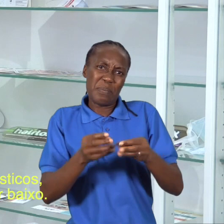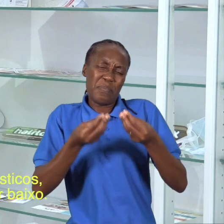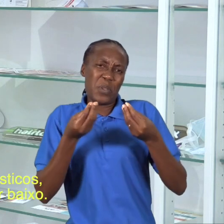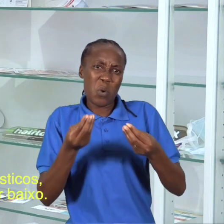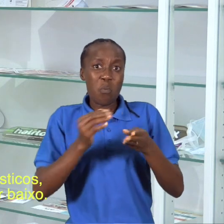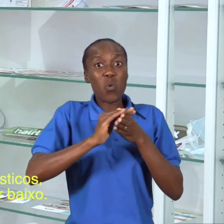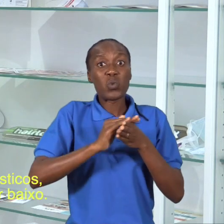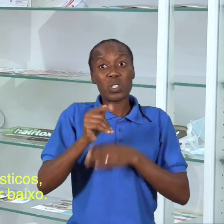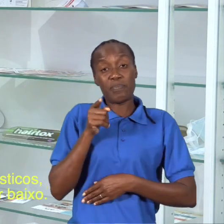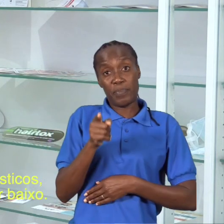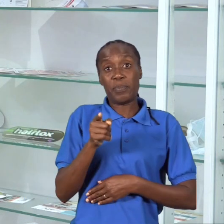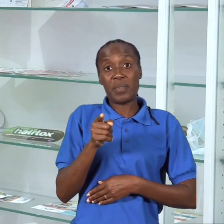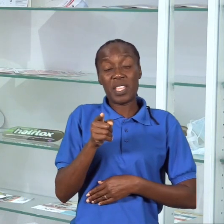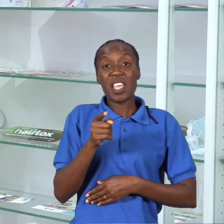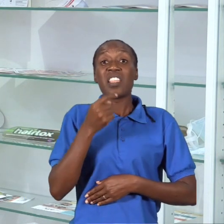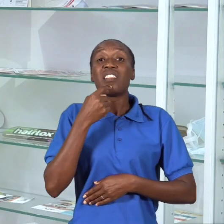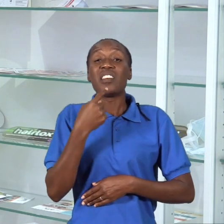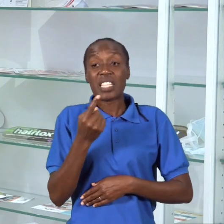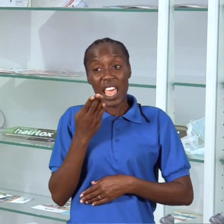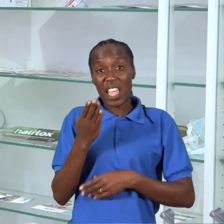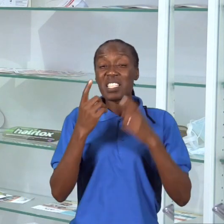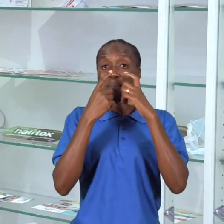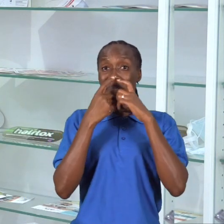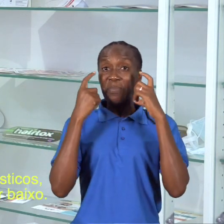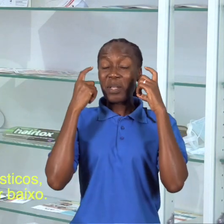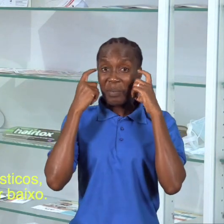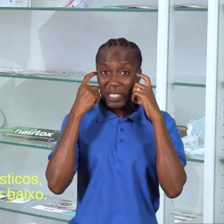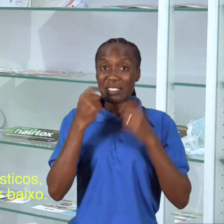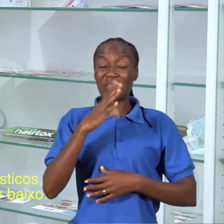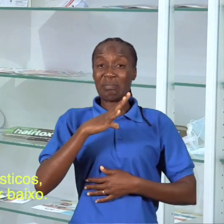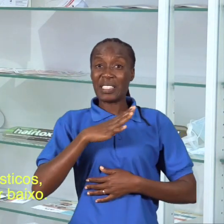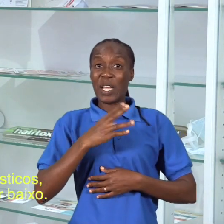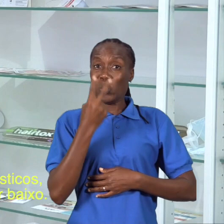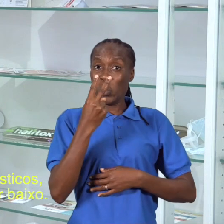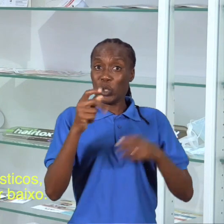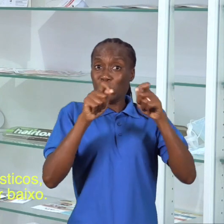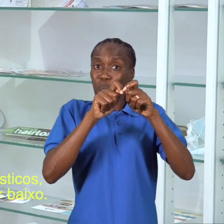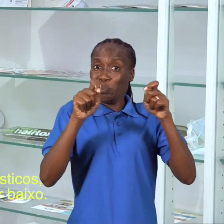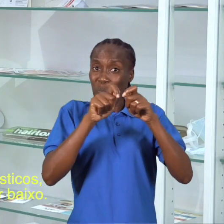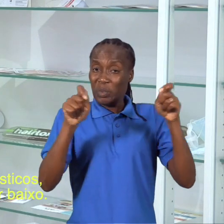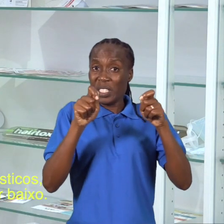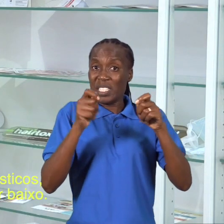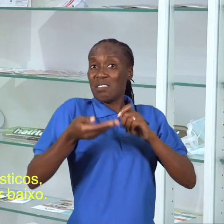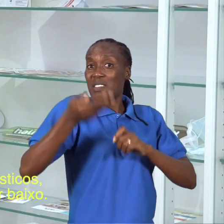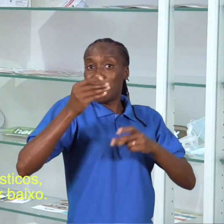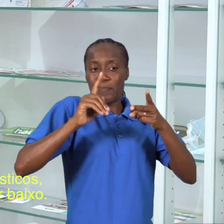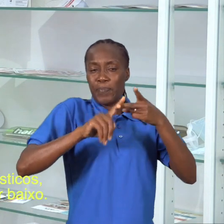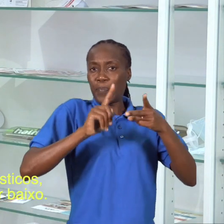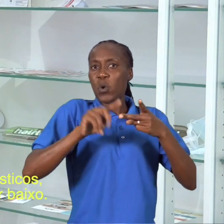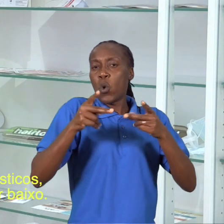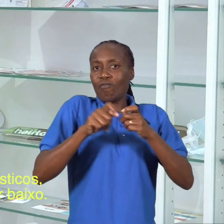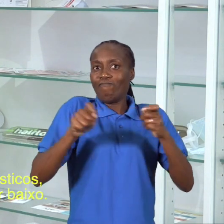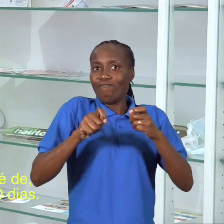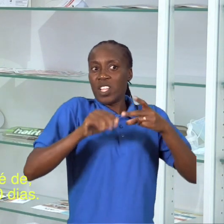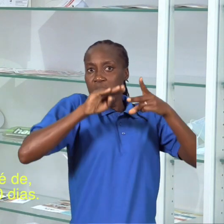Somente que esta máscara leva dois elásticos, um por cima e outro por baixo.